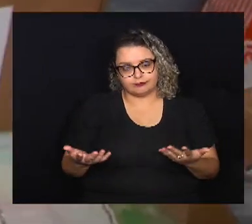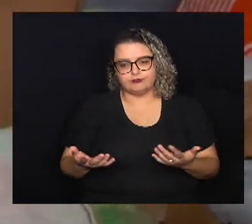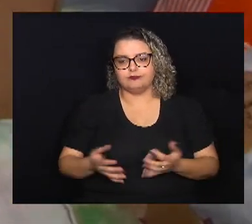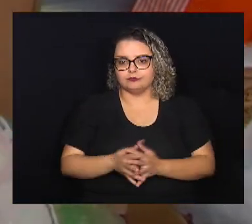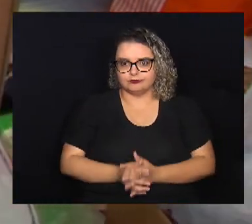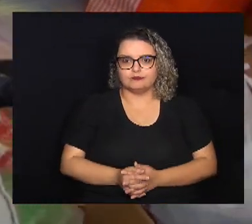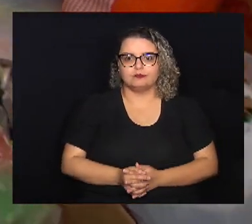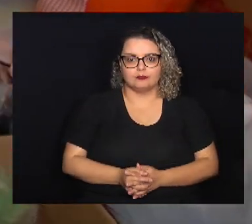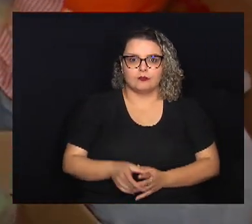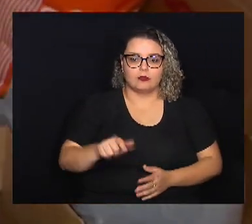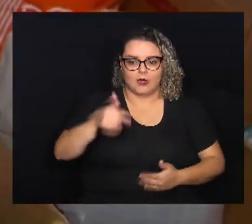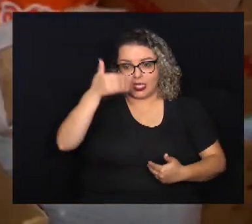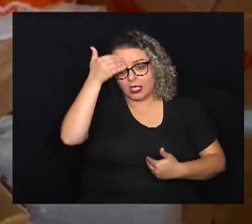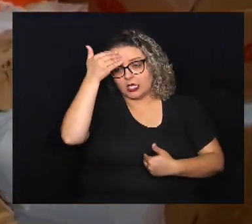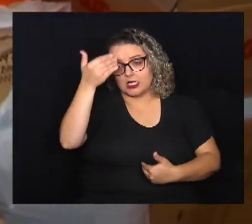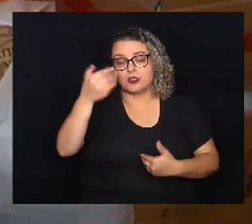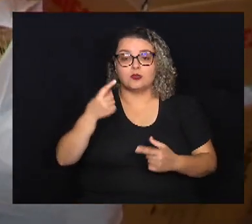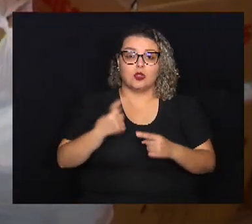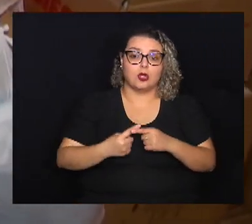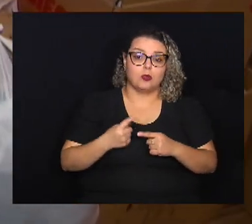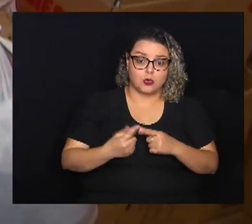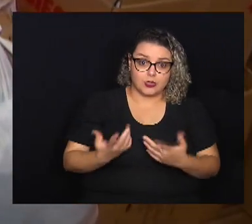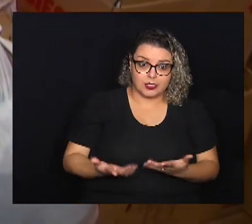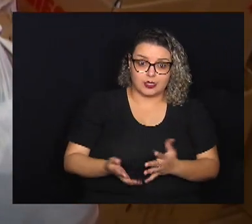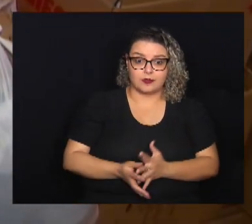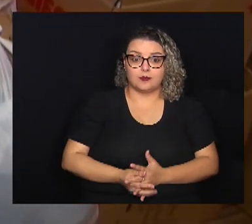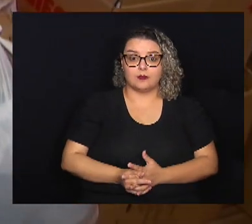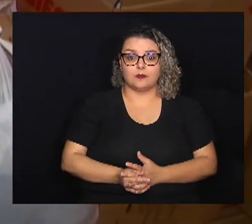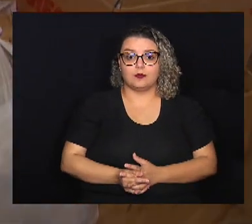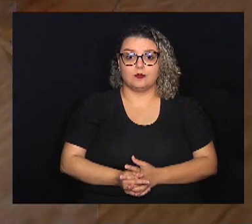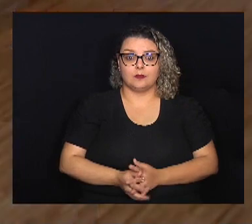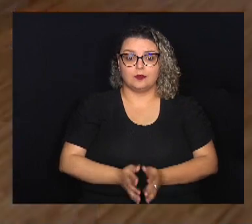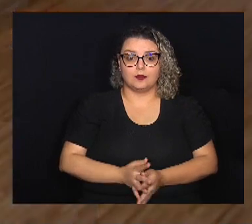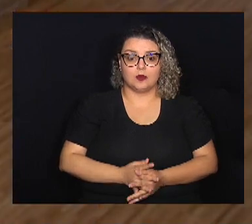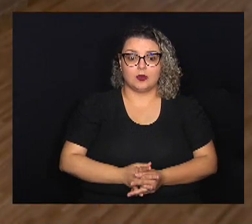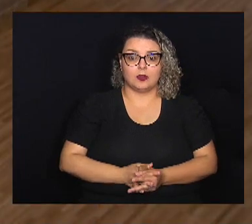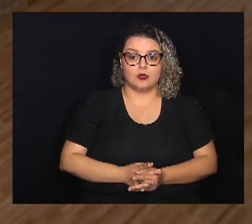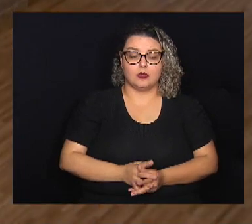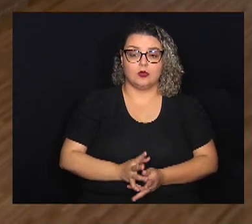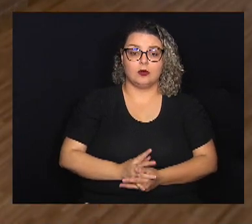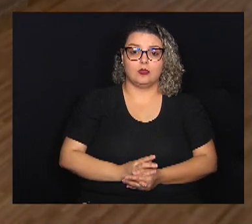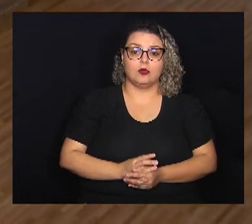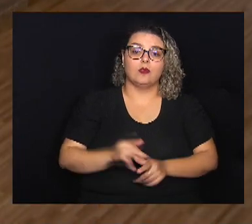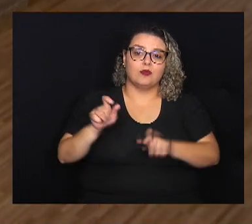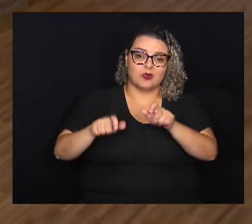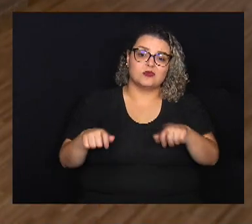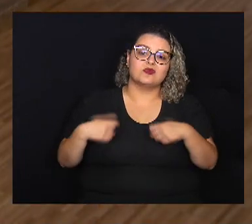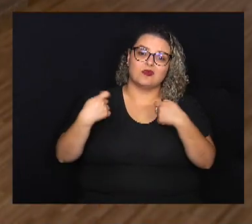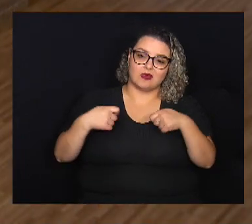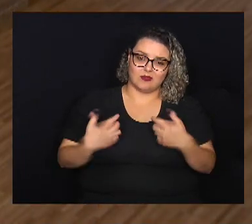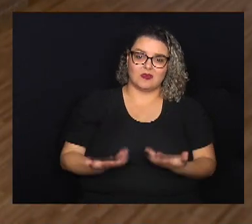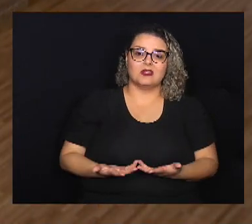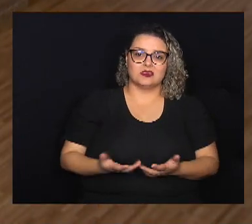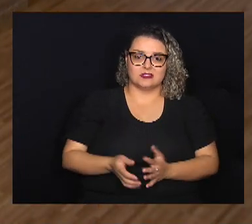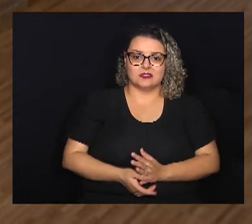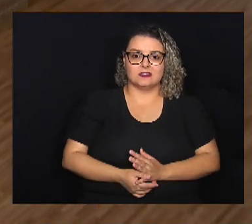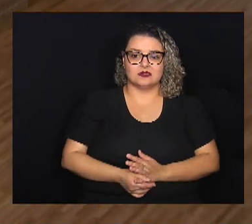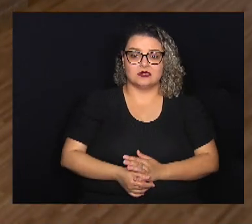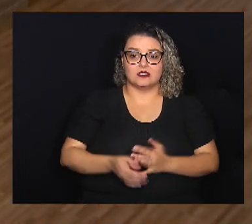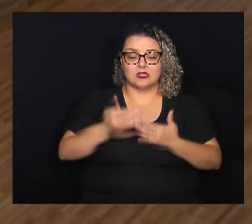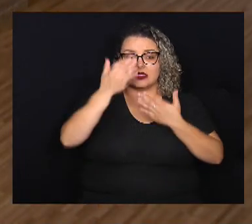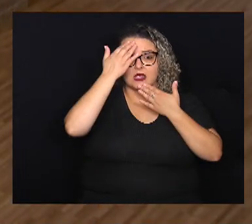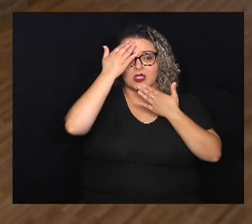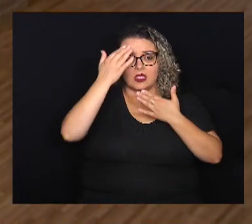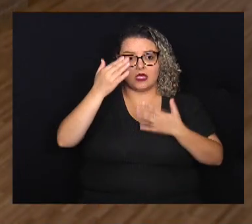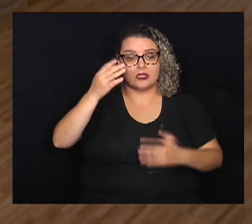gratificante, porque o pessoal de lá está precisando muito, e graças a Deus